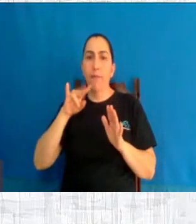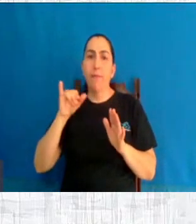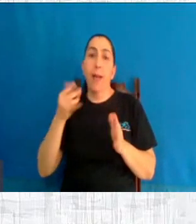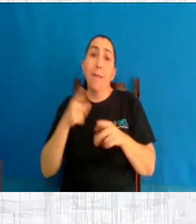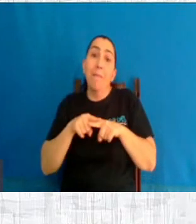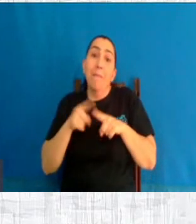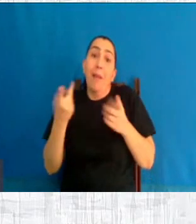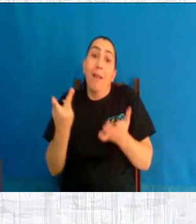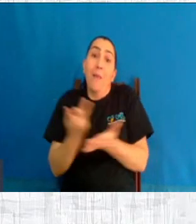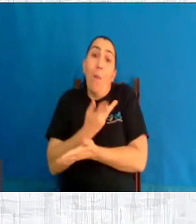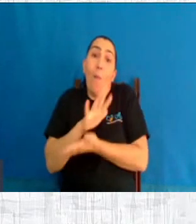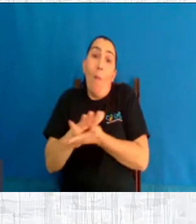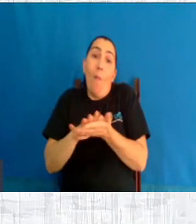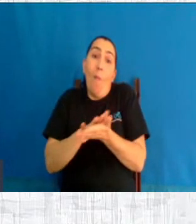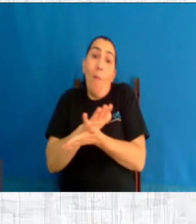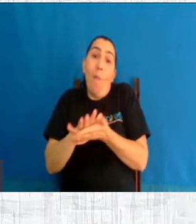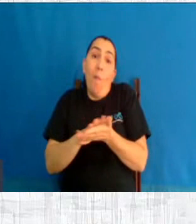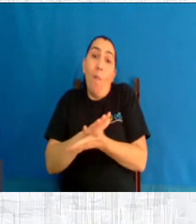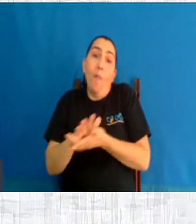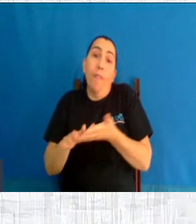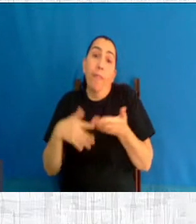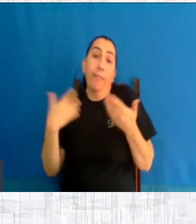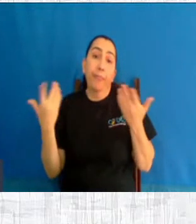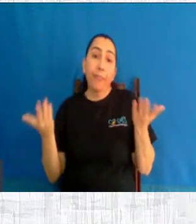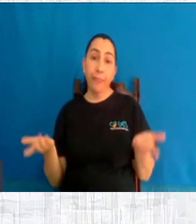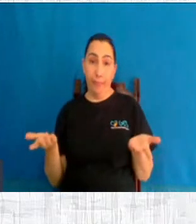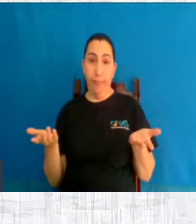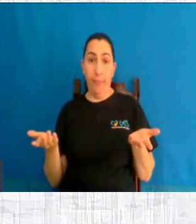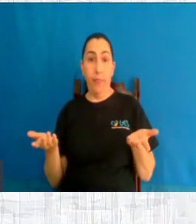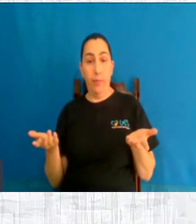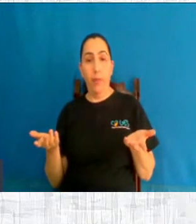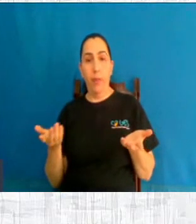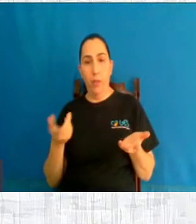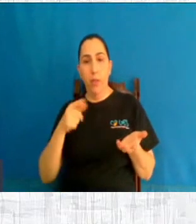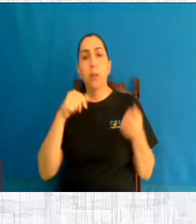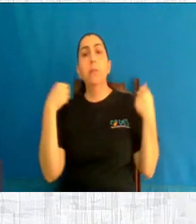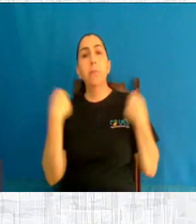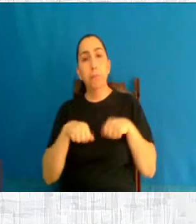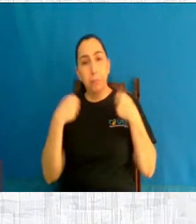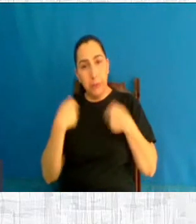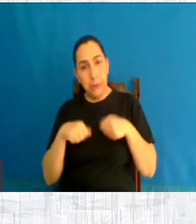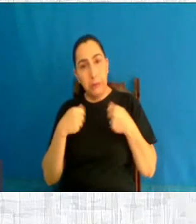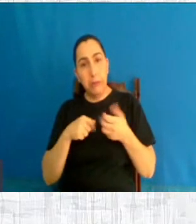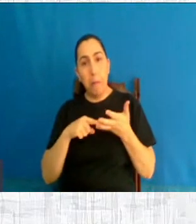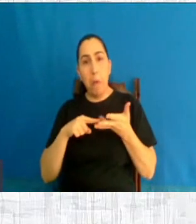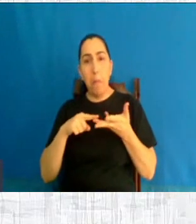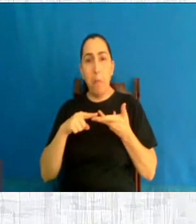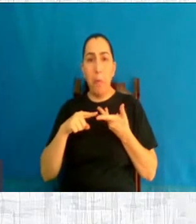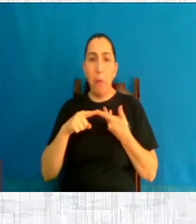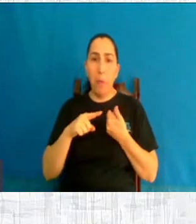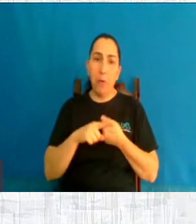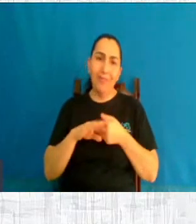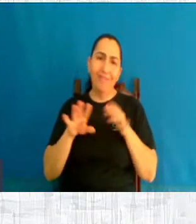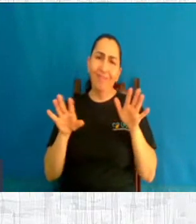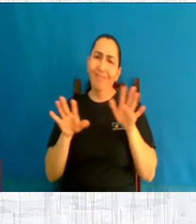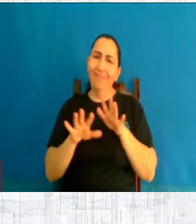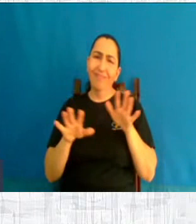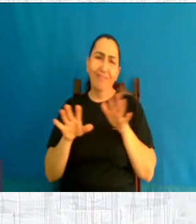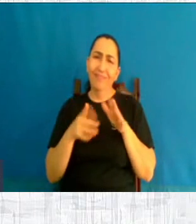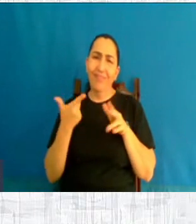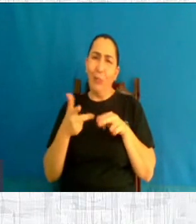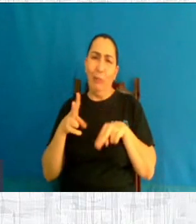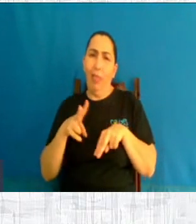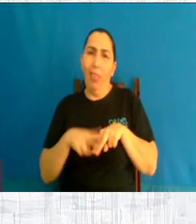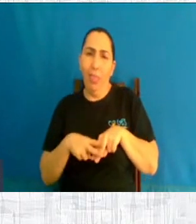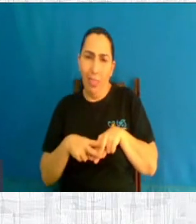Por quê? Porque a crime é pequena, cabe suspensão condicional da pena, a pessoa tem bons antecedentes, porque é primário, não vai preso. Não